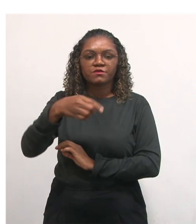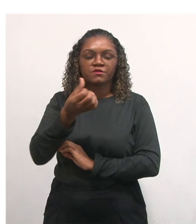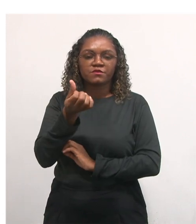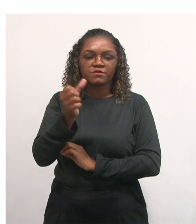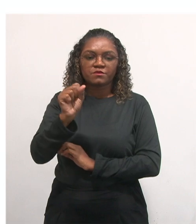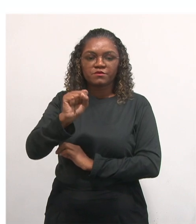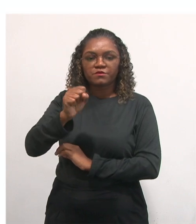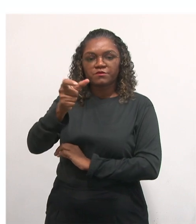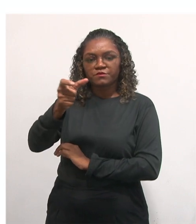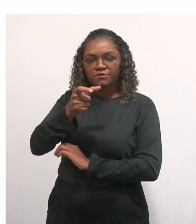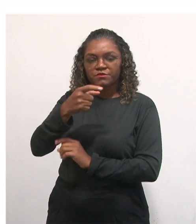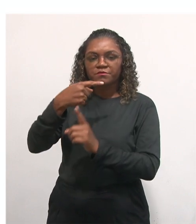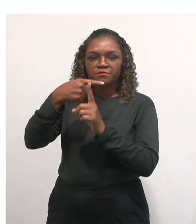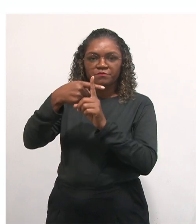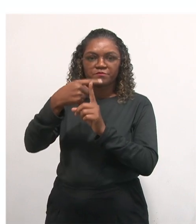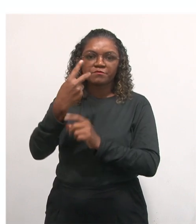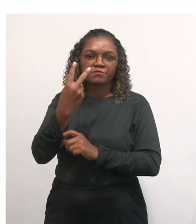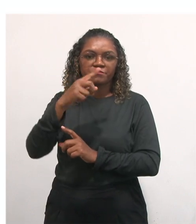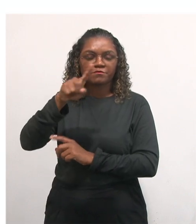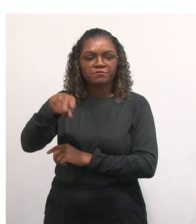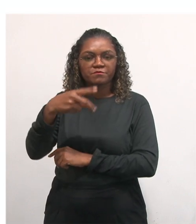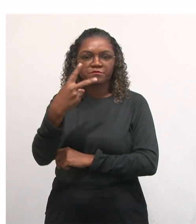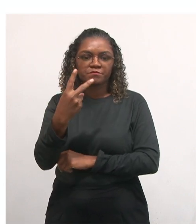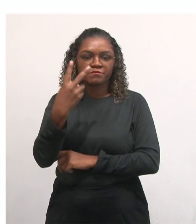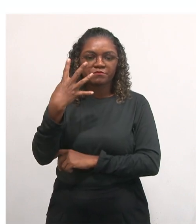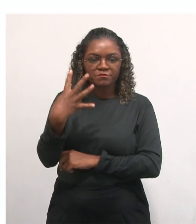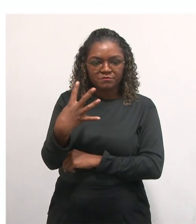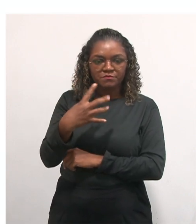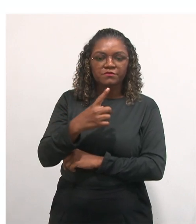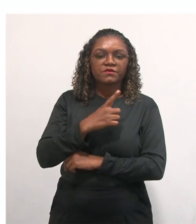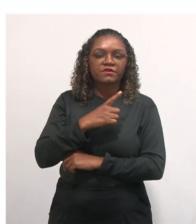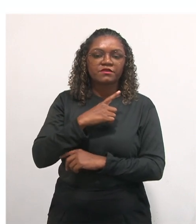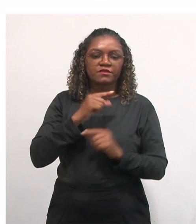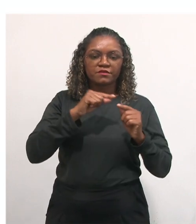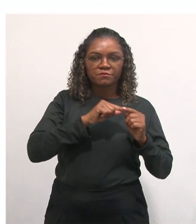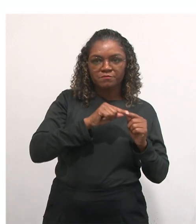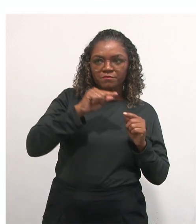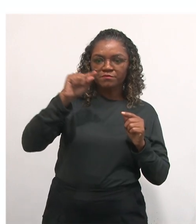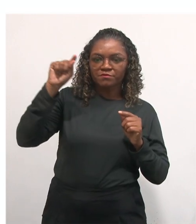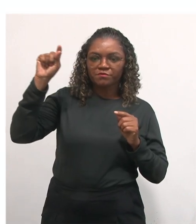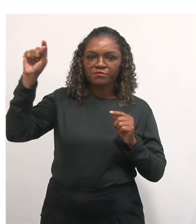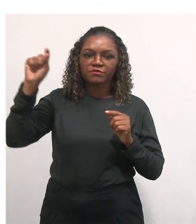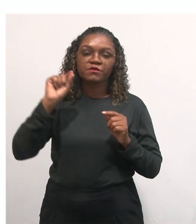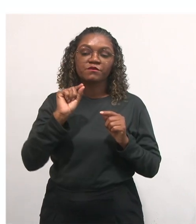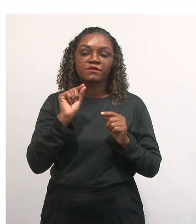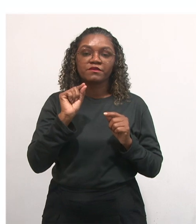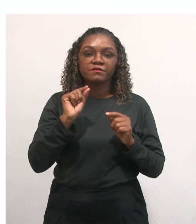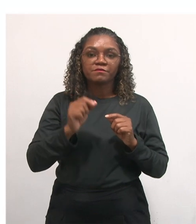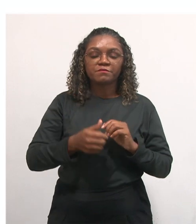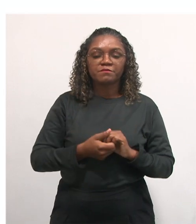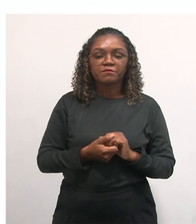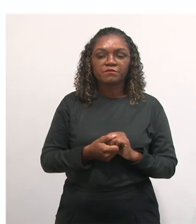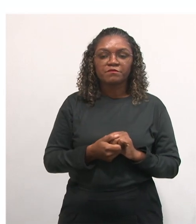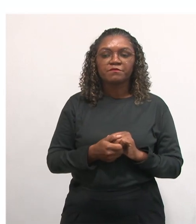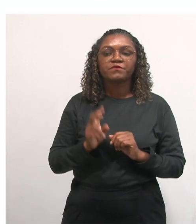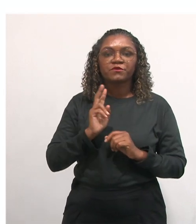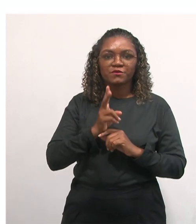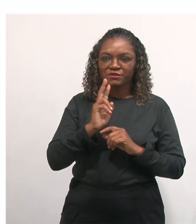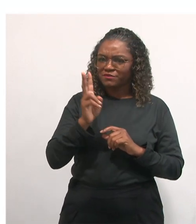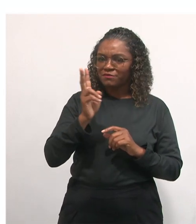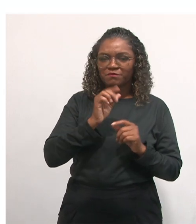mais 2,24. E aí nós temos aqui, ó, as notas. Essa equação, essa reta, ela